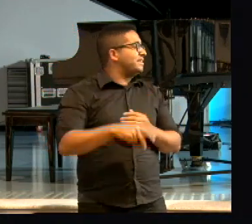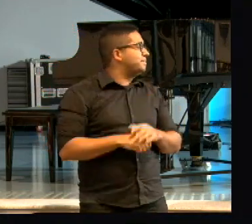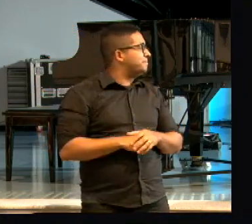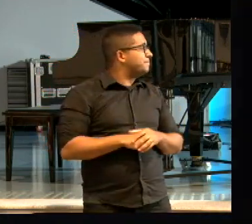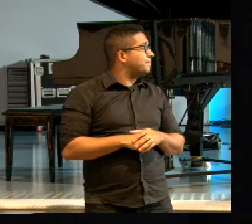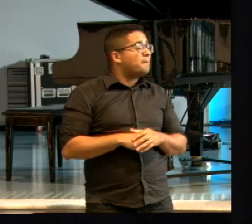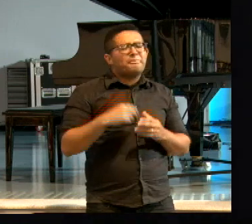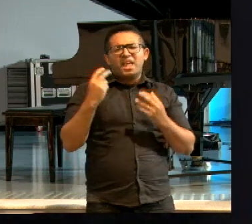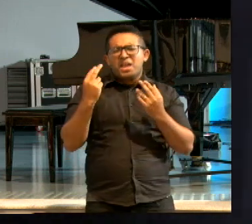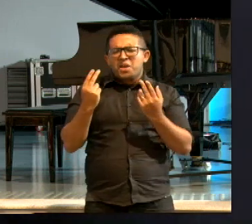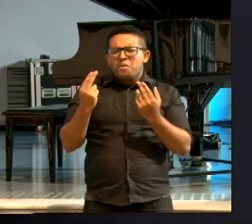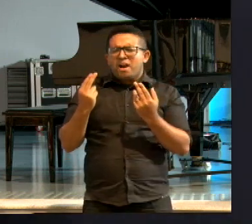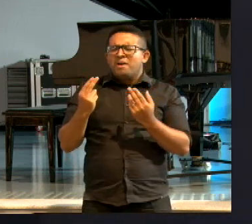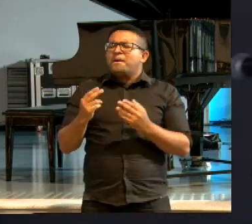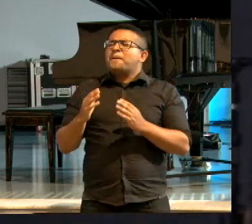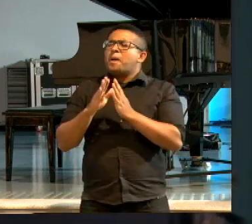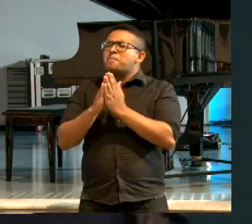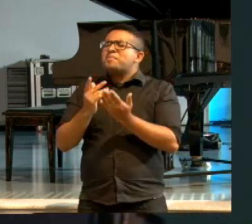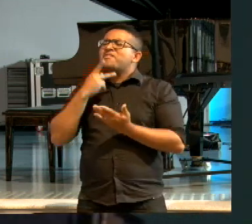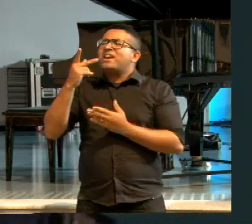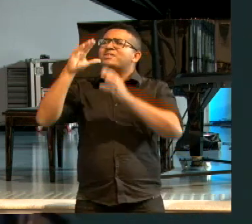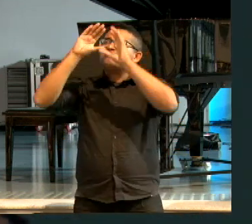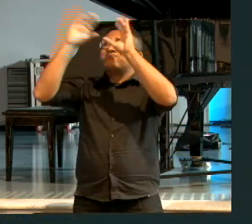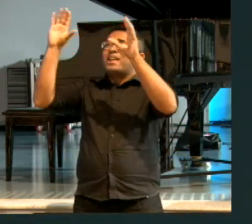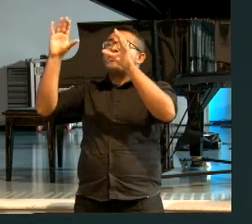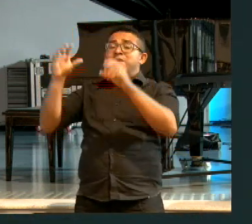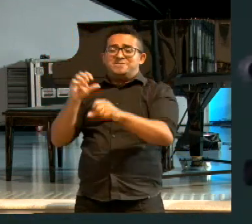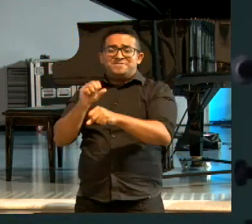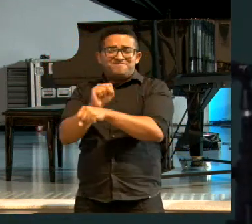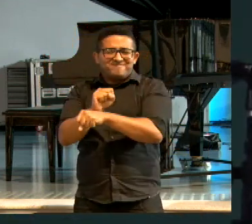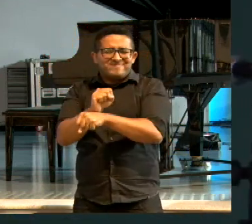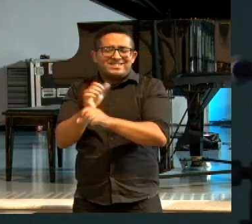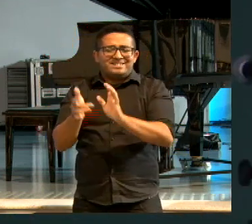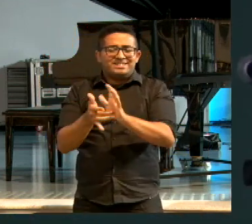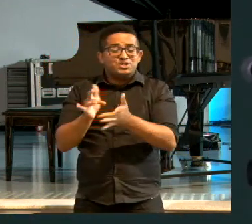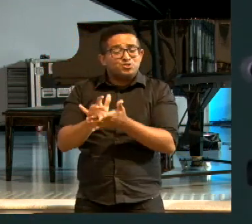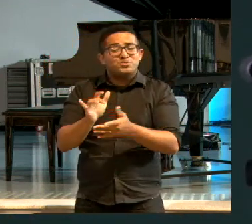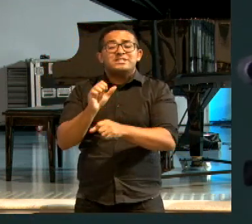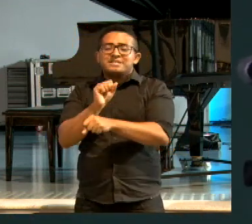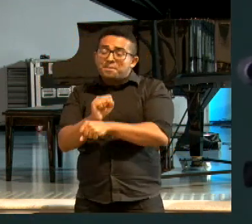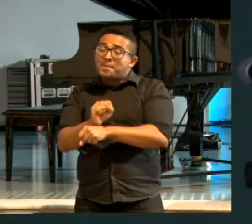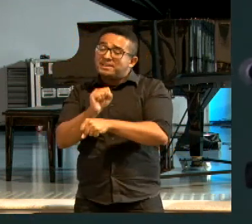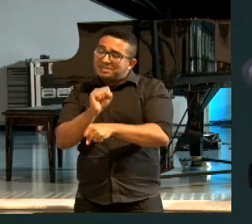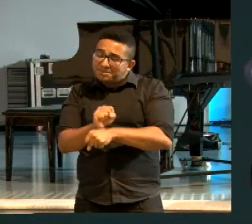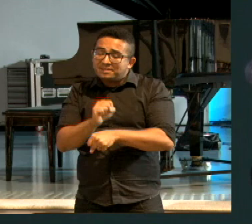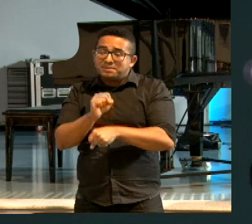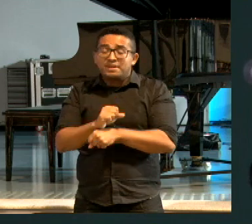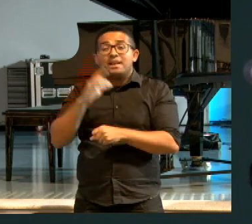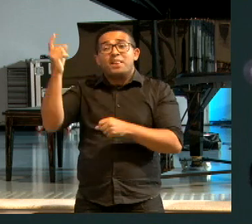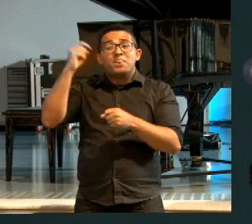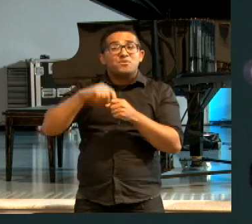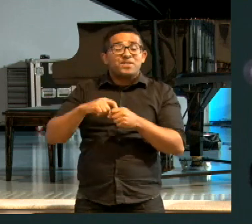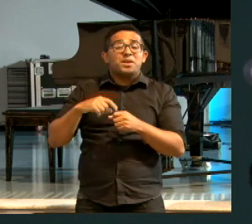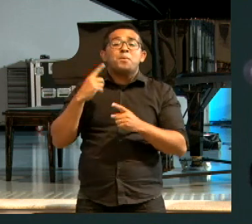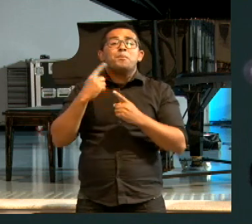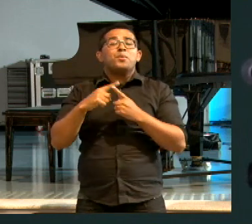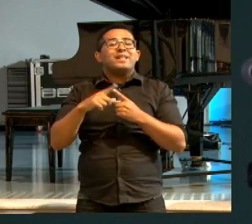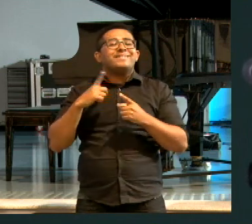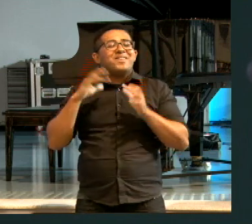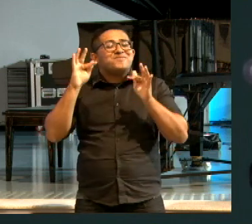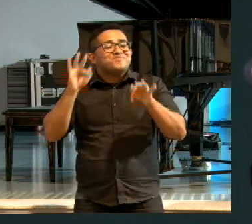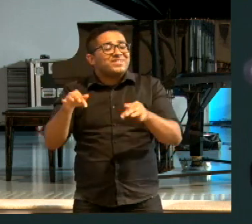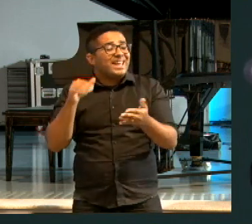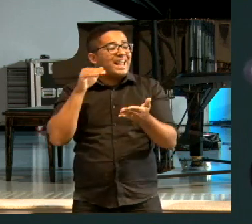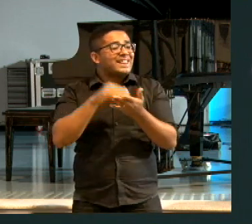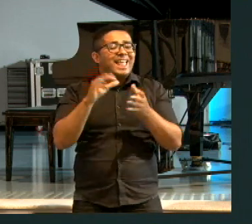Bíblia diz que os céus estão segurando Jesus, e a razão pela qual ele ainda não veio é que uma das características que marcará o tempo do fim é